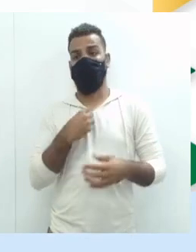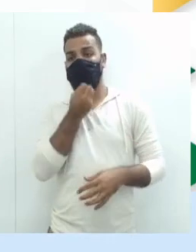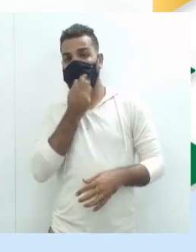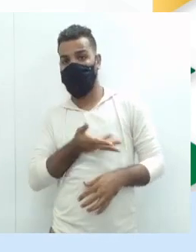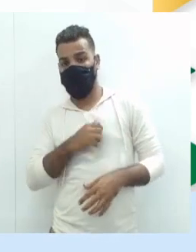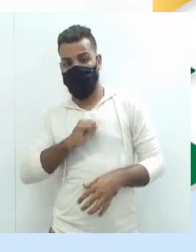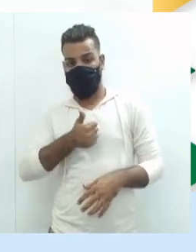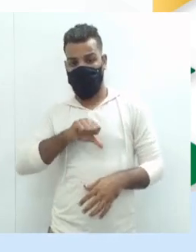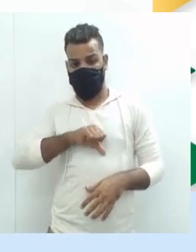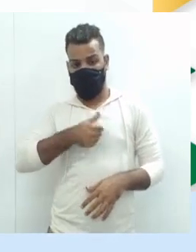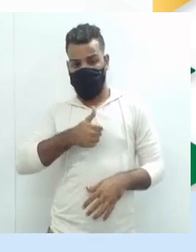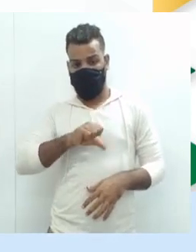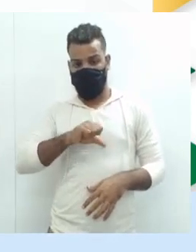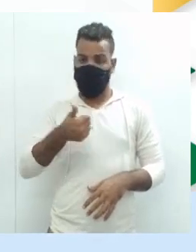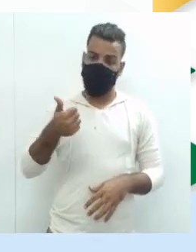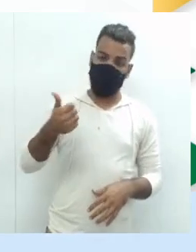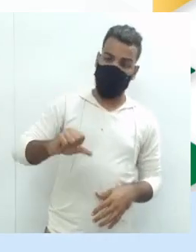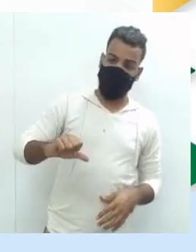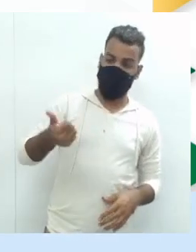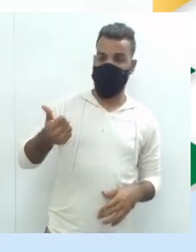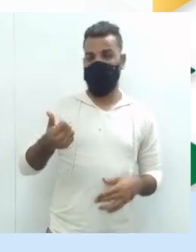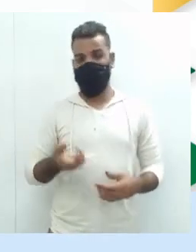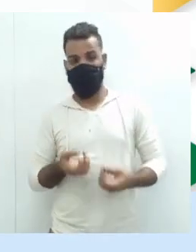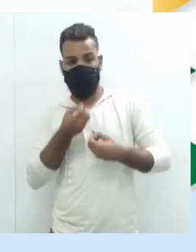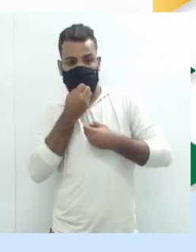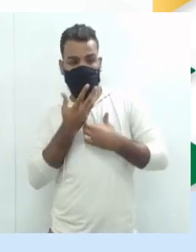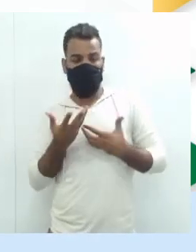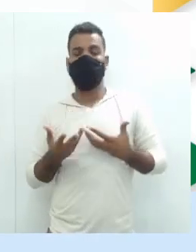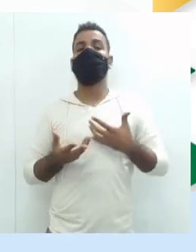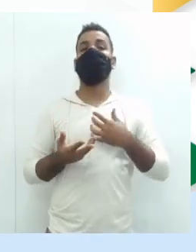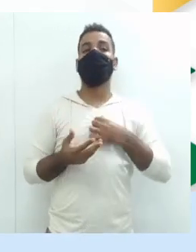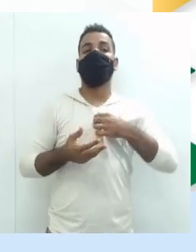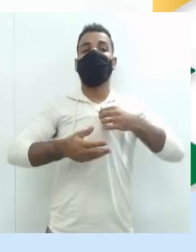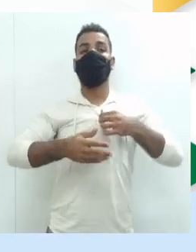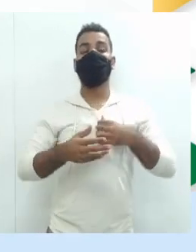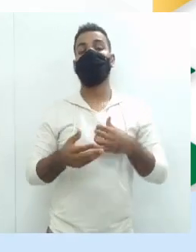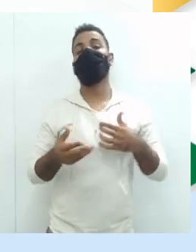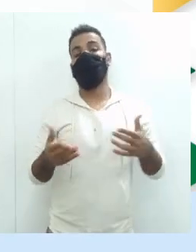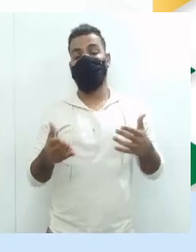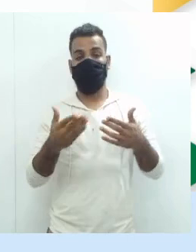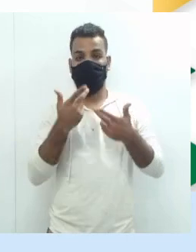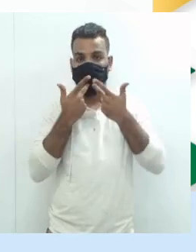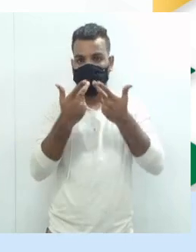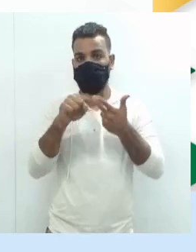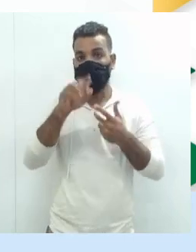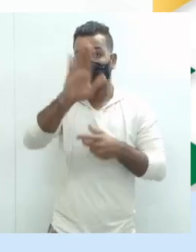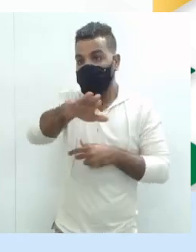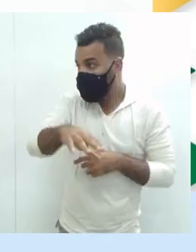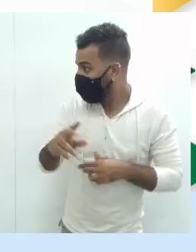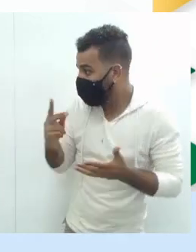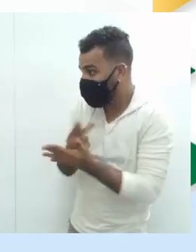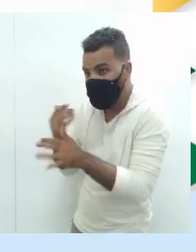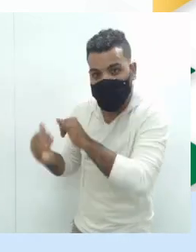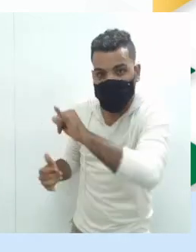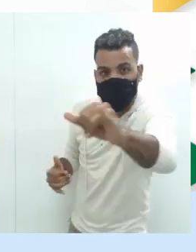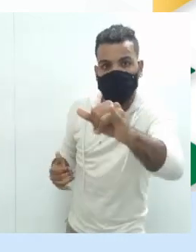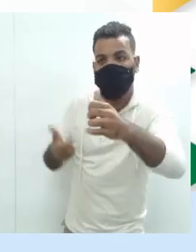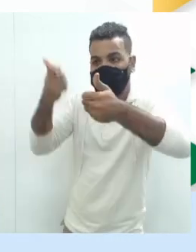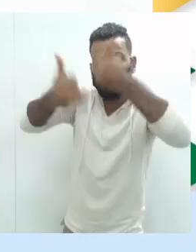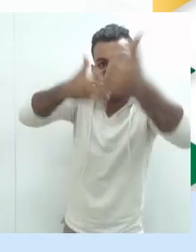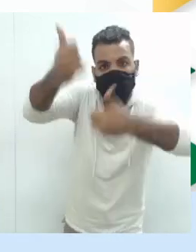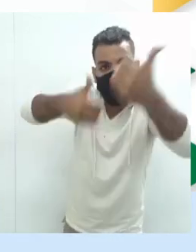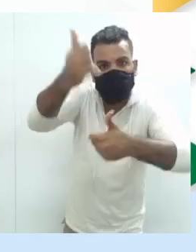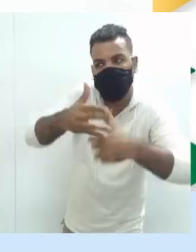estou mal e assim por diante. Eu posso me comunicar com você para informar sobre um fato, né? Contar